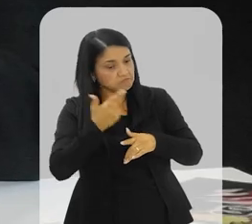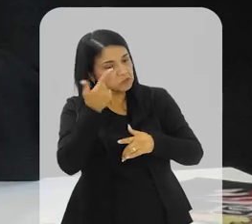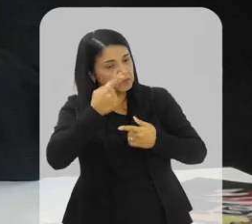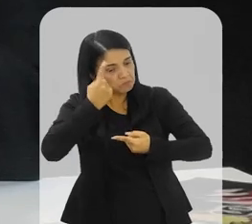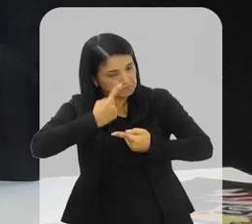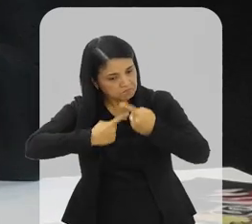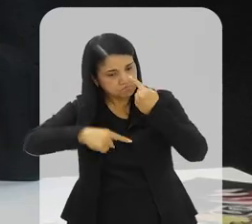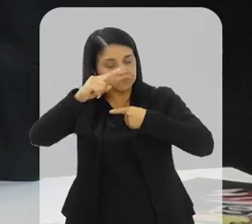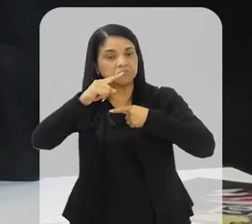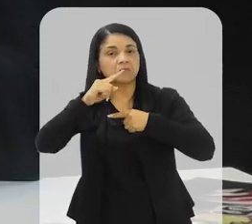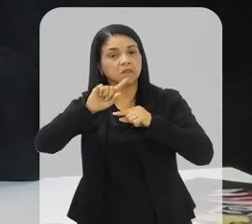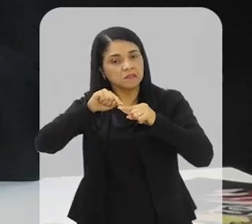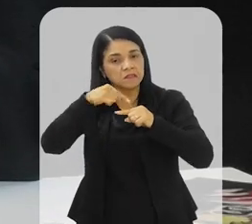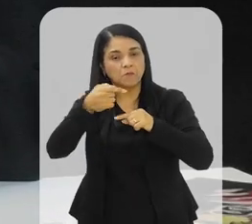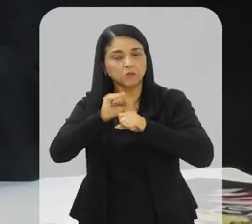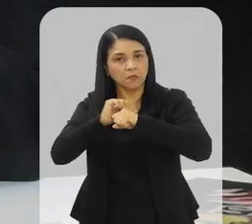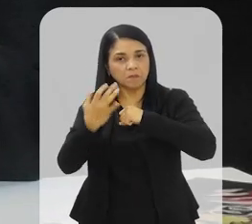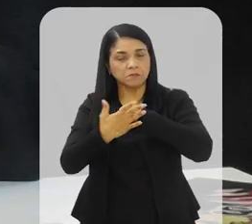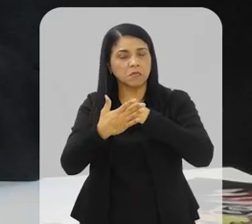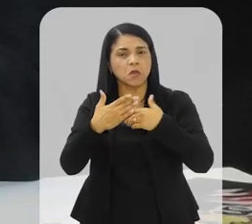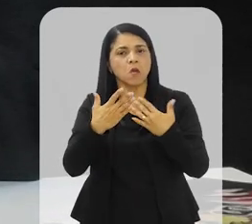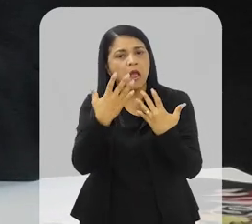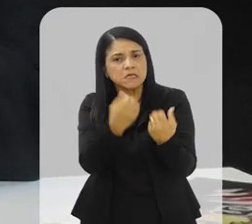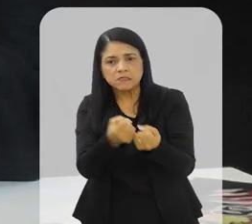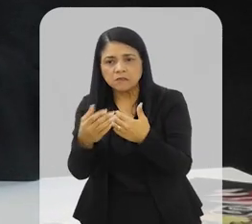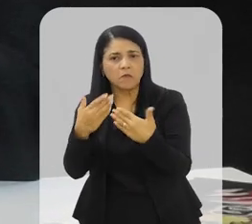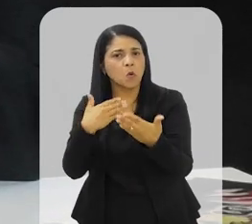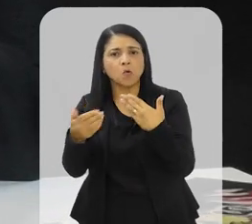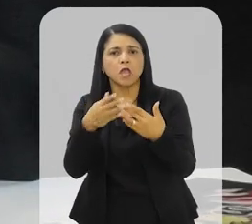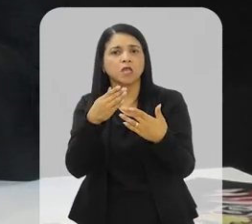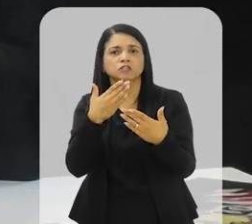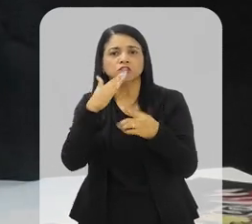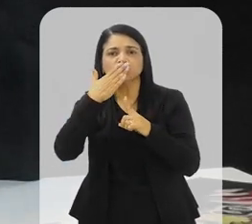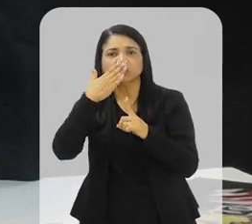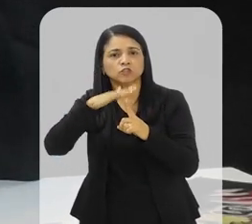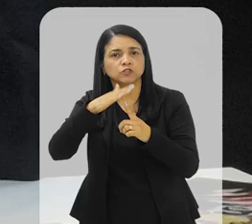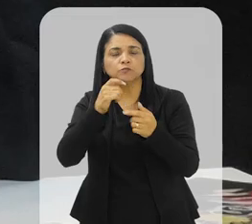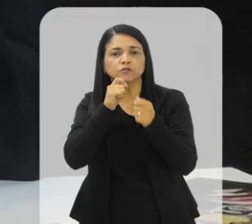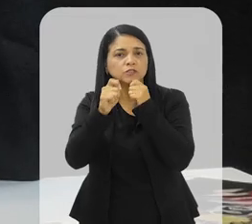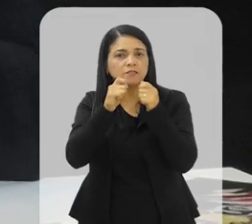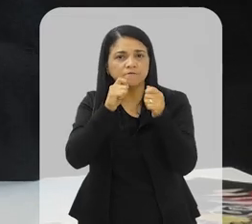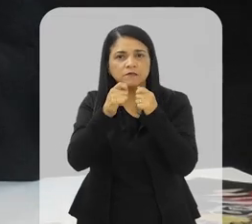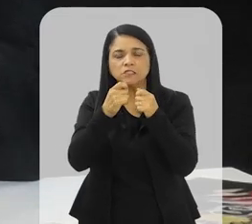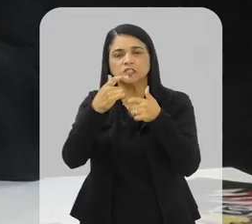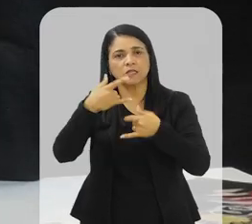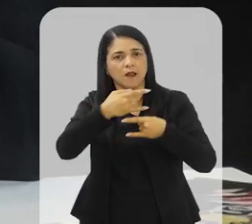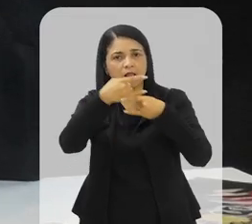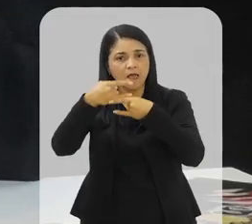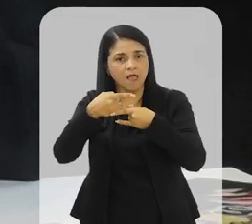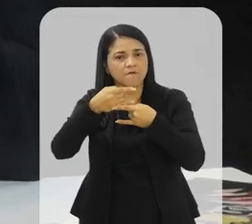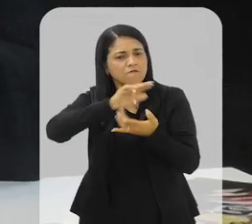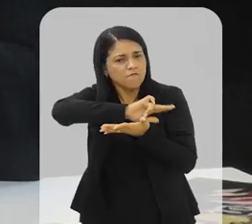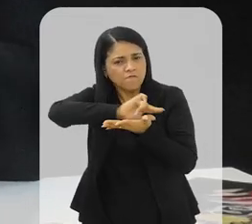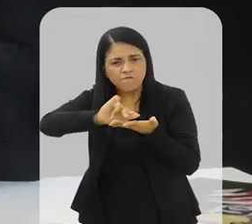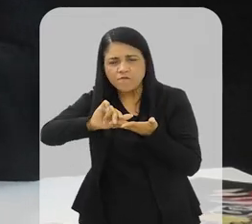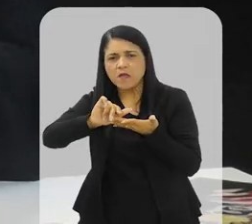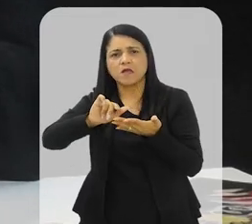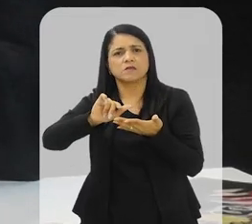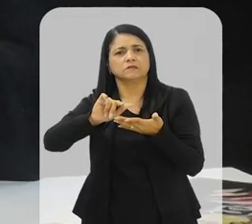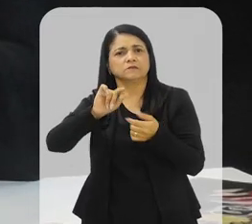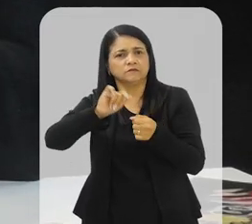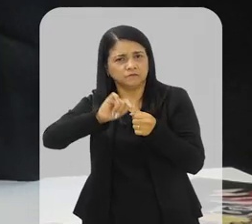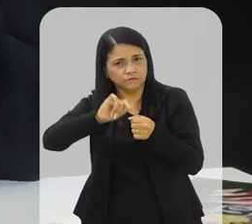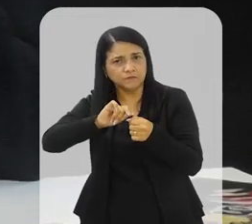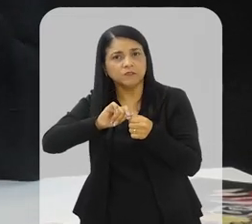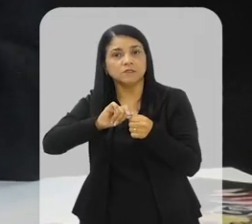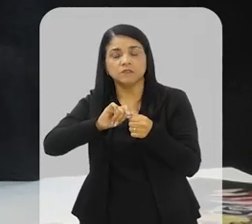virada a partir da pandemia impressionante porque eu aceitava qualquer tipo de entrevista qualquer tipo de Live e